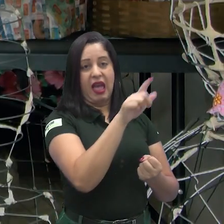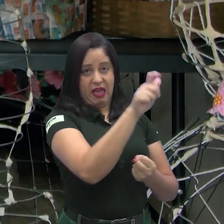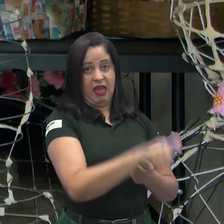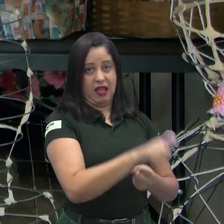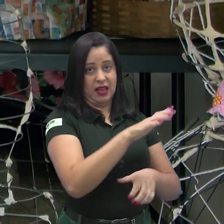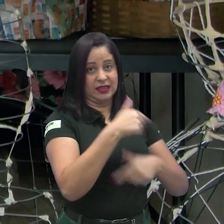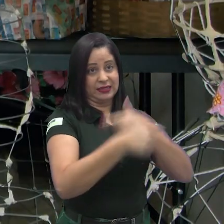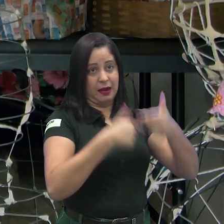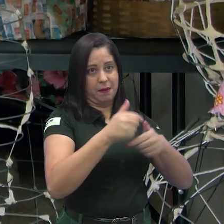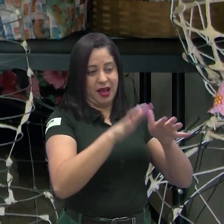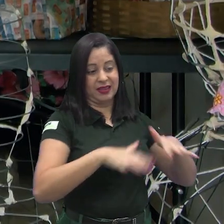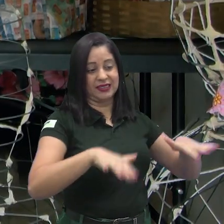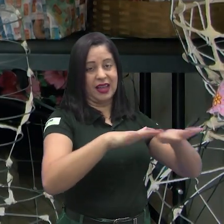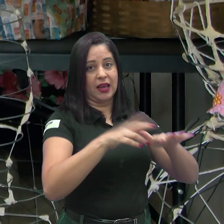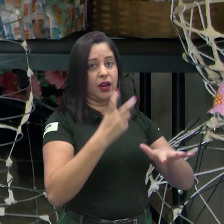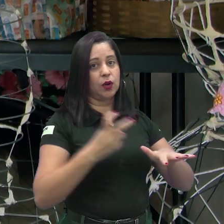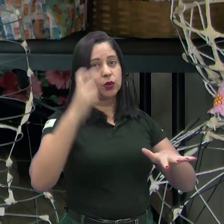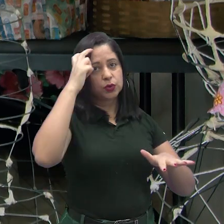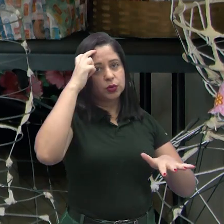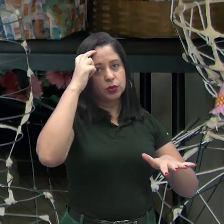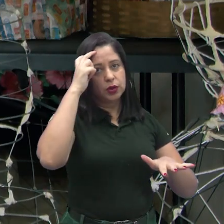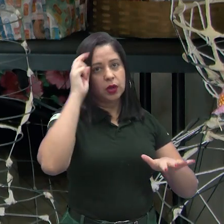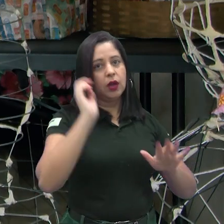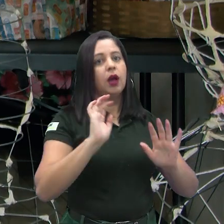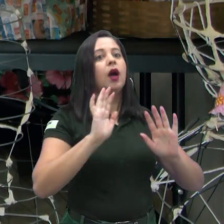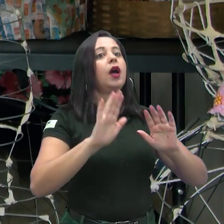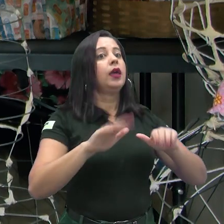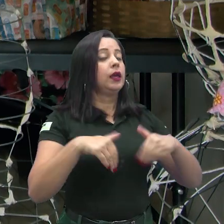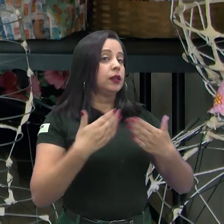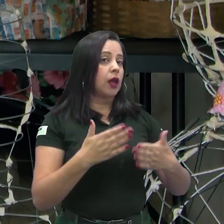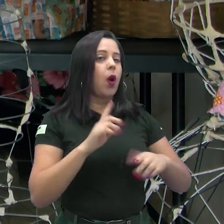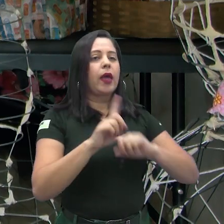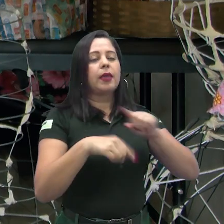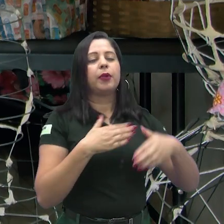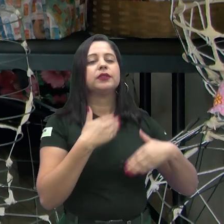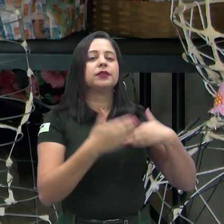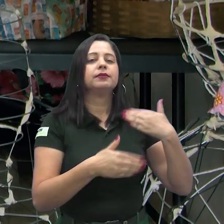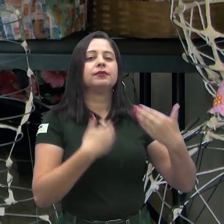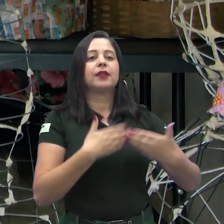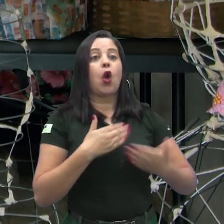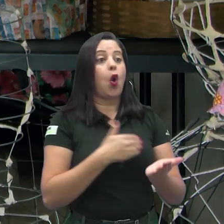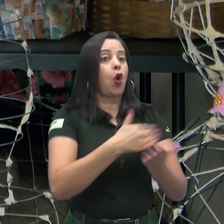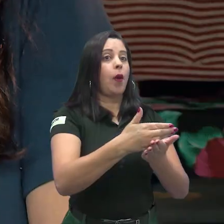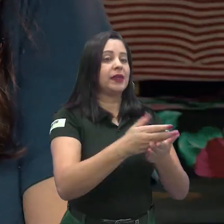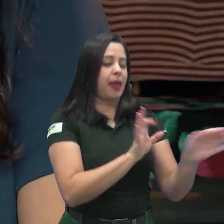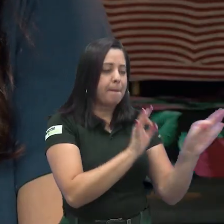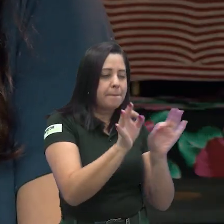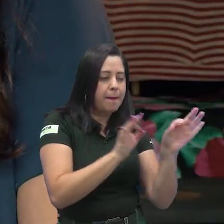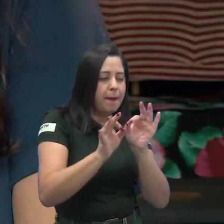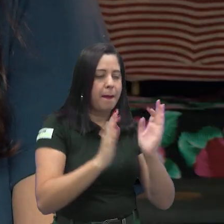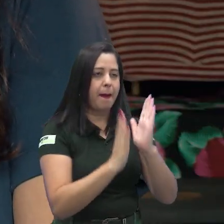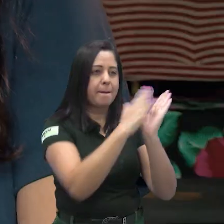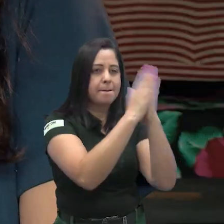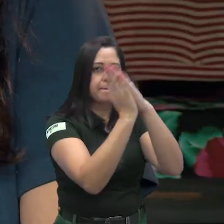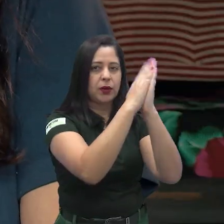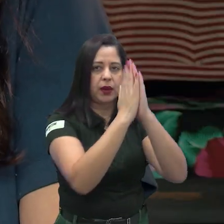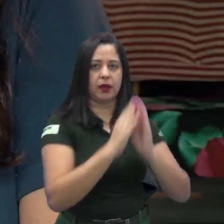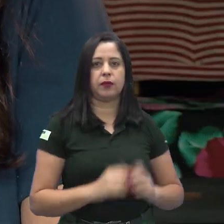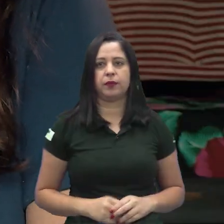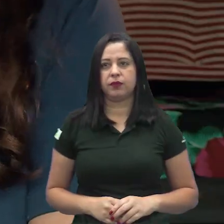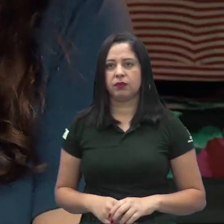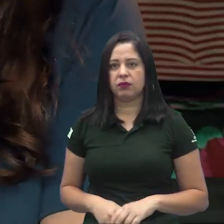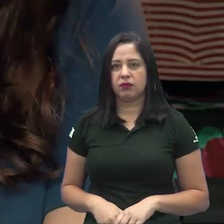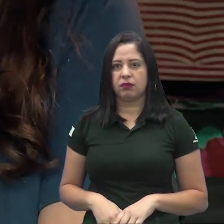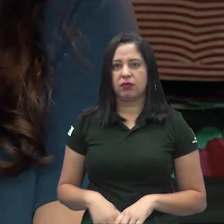pintura. E depois, nos outros anos, eu comecei a ajudar mesmo a fazer os bonecos. Porque simplesmente o que você